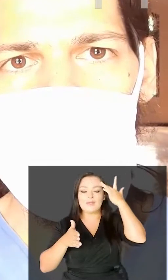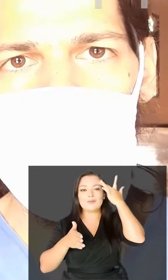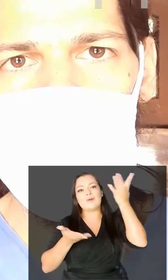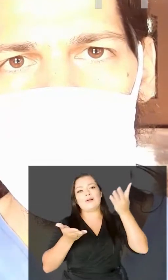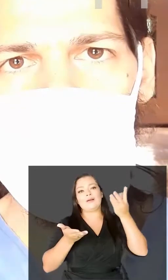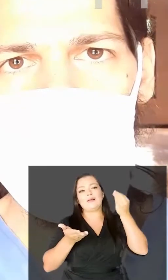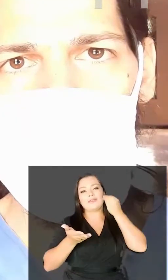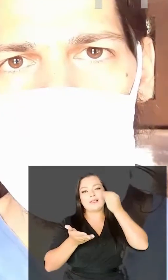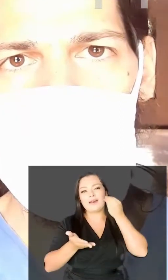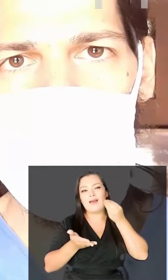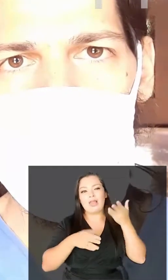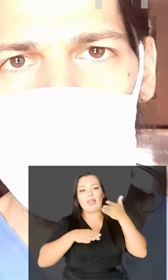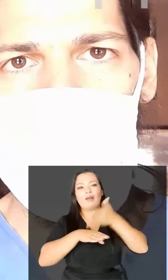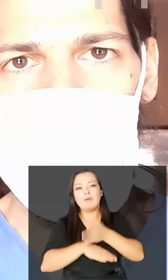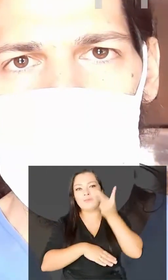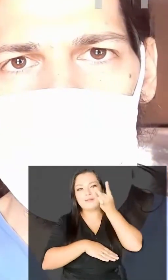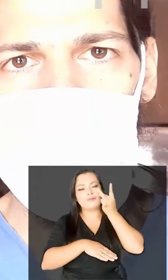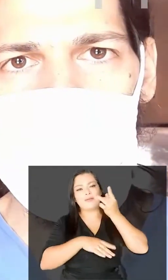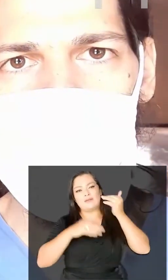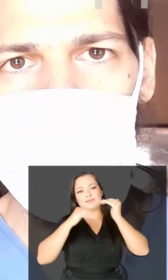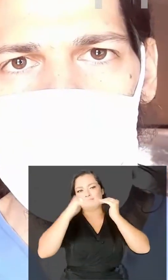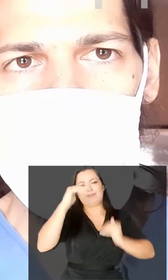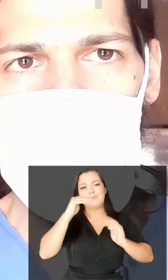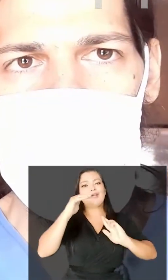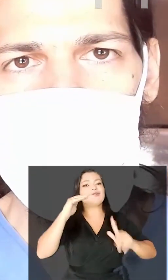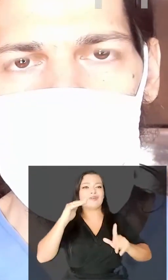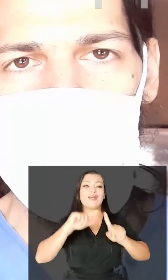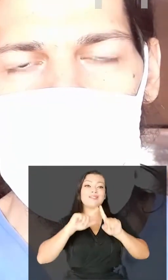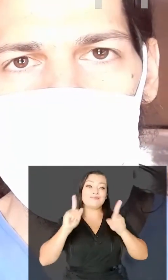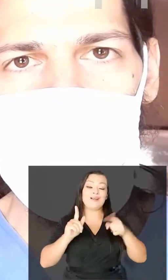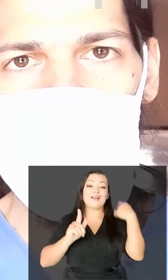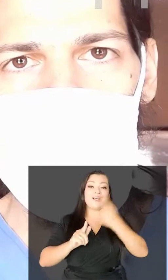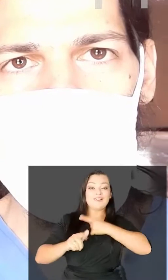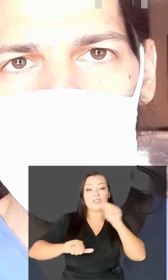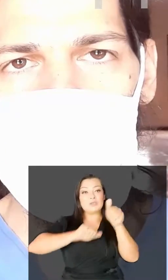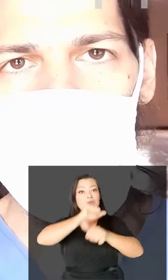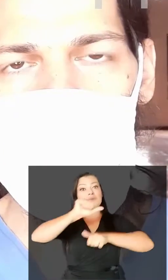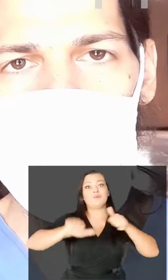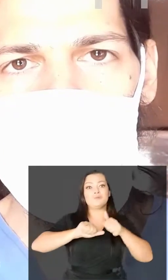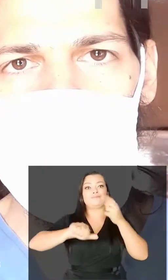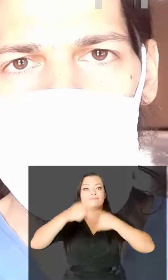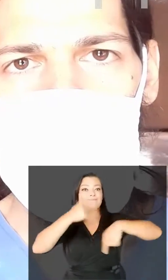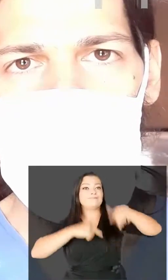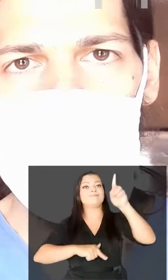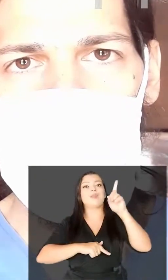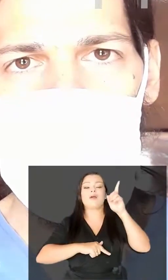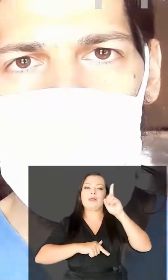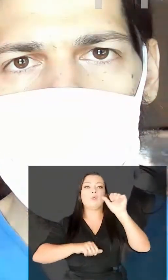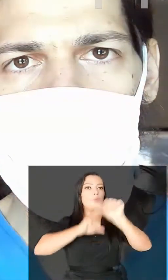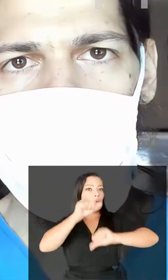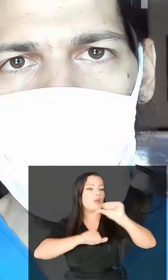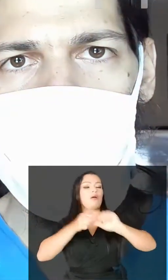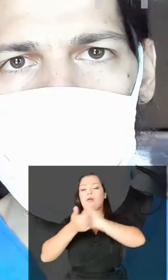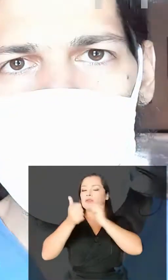estar junto no mesmo ambiente presencialmente, a gente teve que se inovar para conseguir continuar com